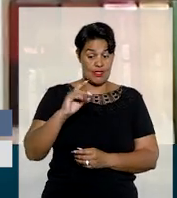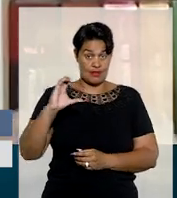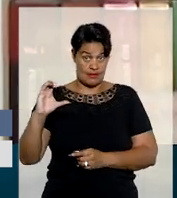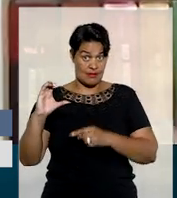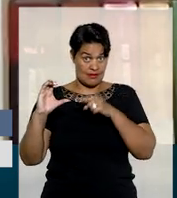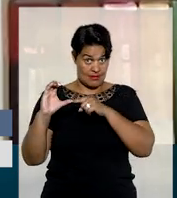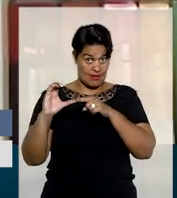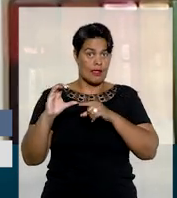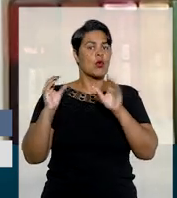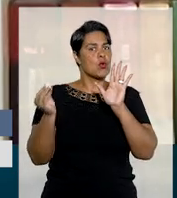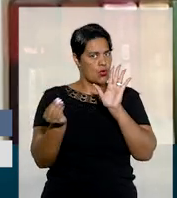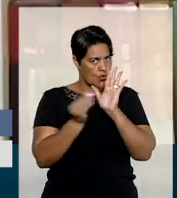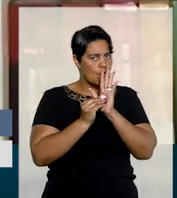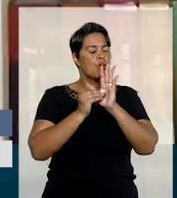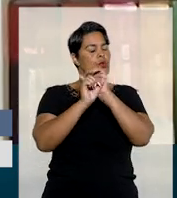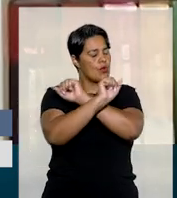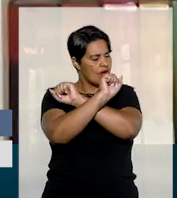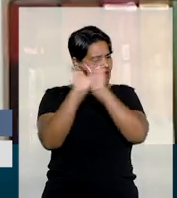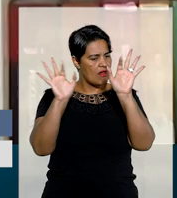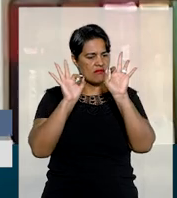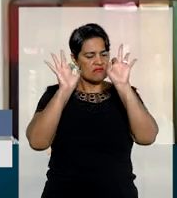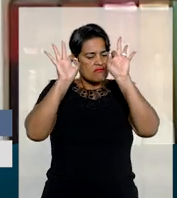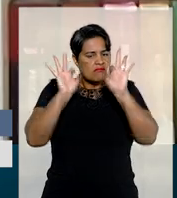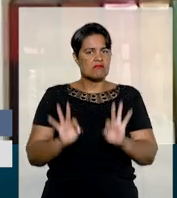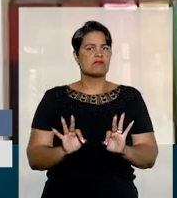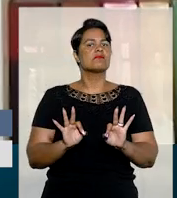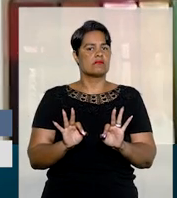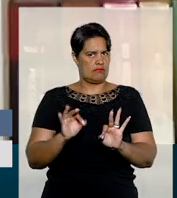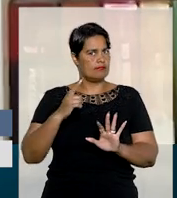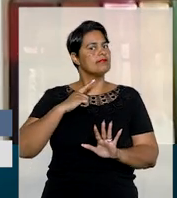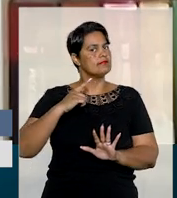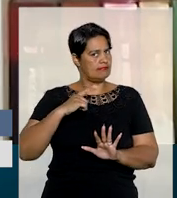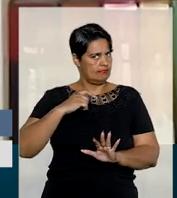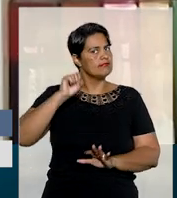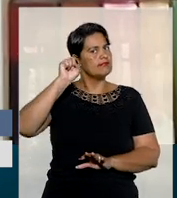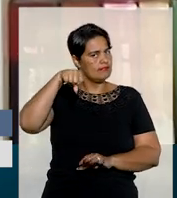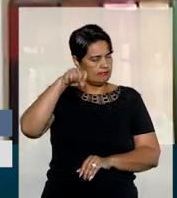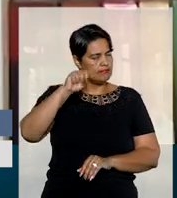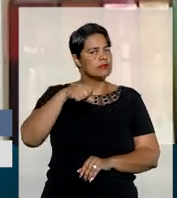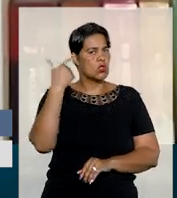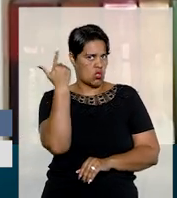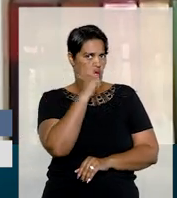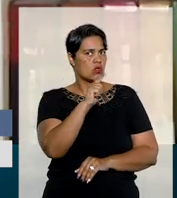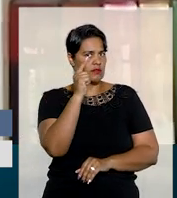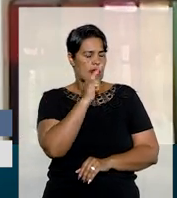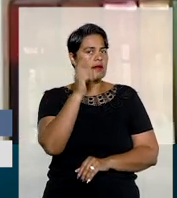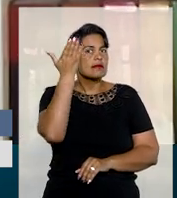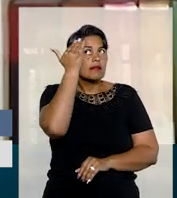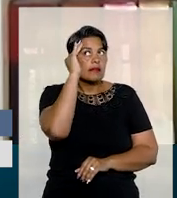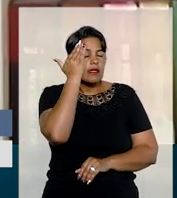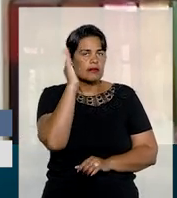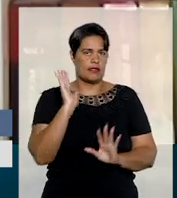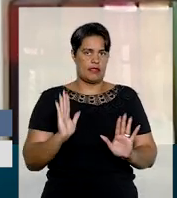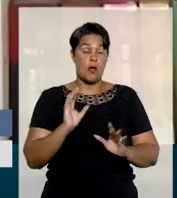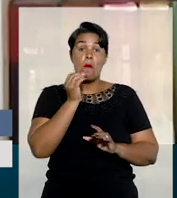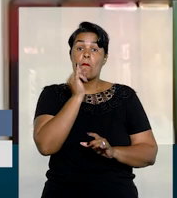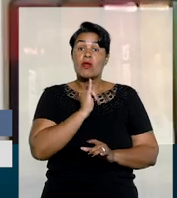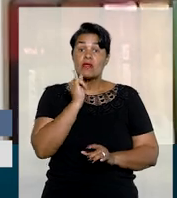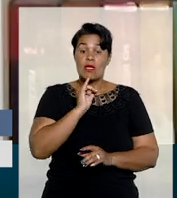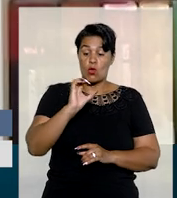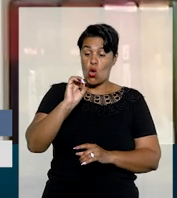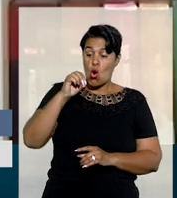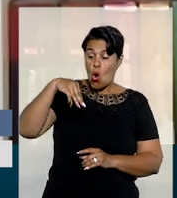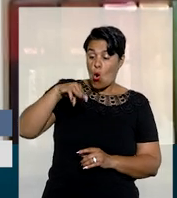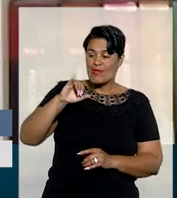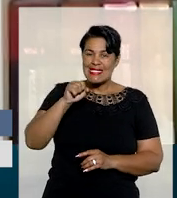fez questão de regulamentar isso de forma até bastante objetiva, né? Quer dizer, tem-se omissão